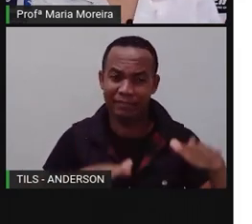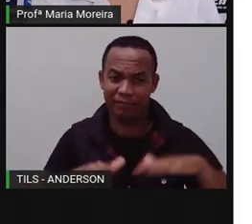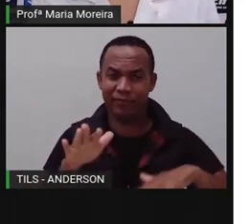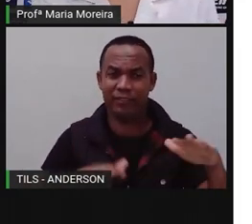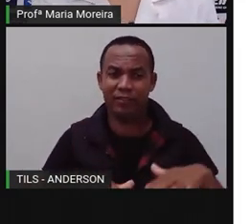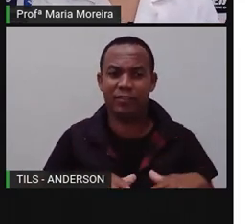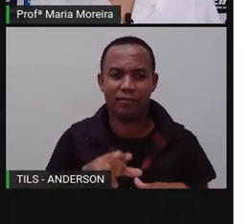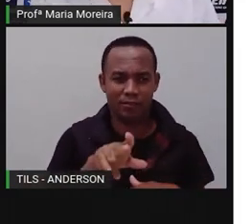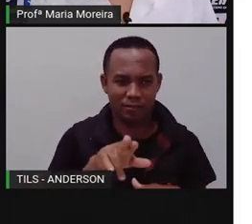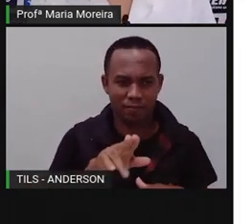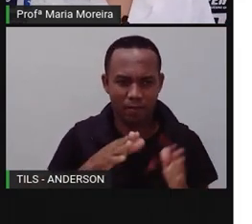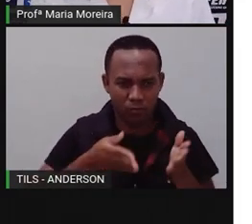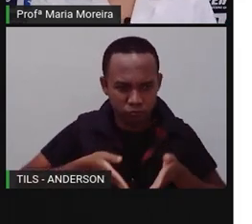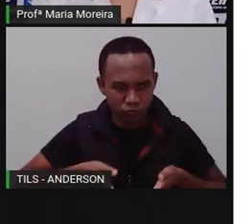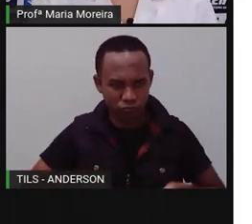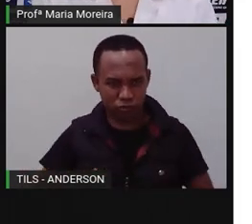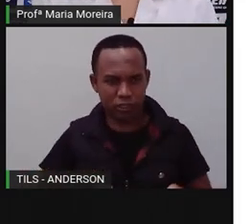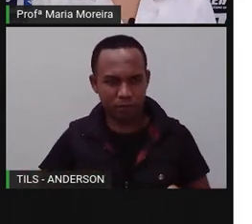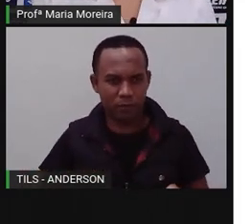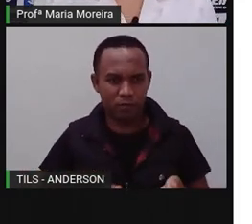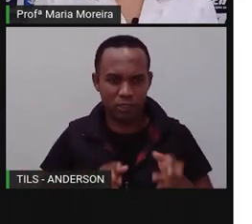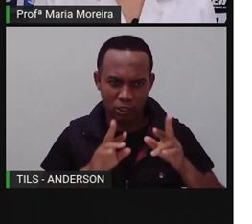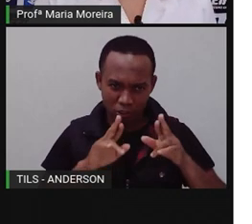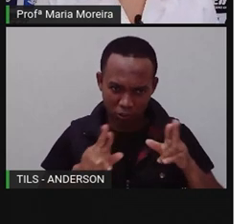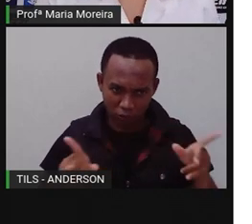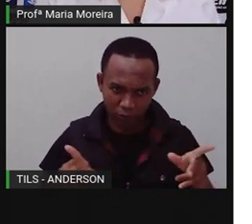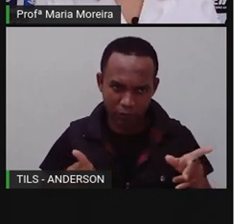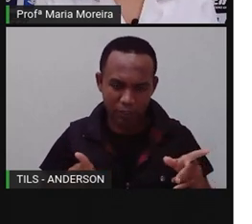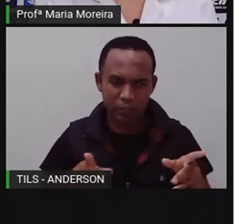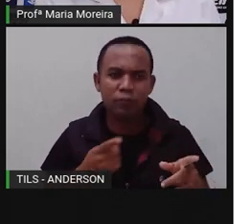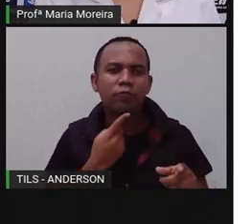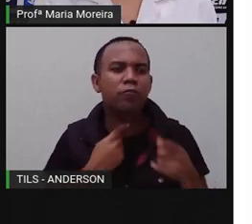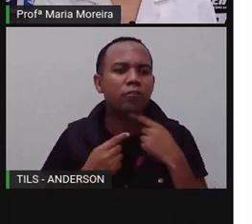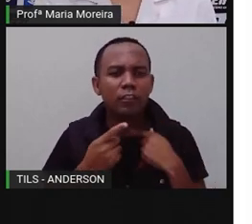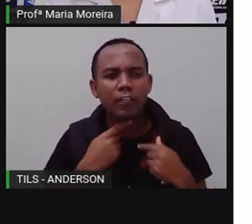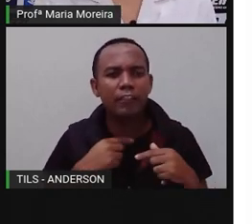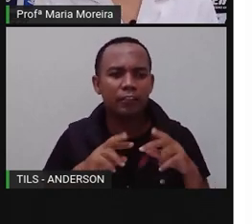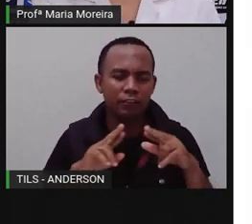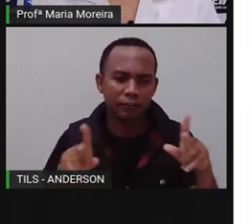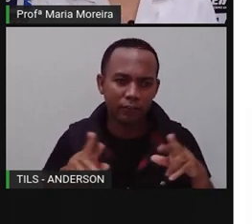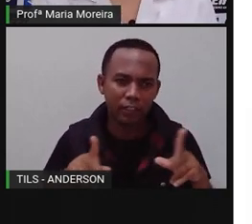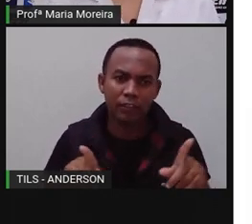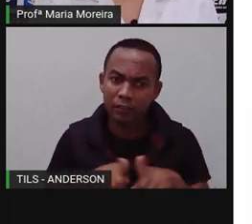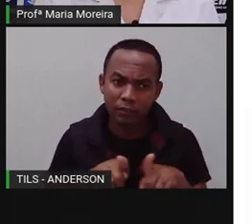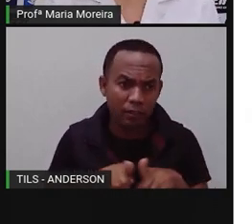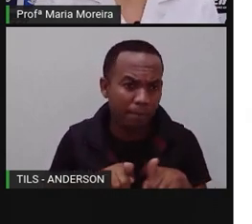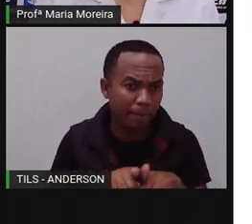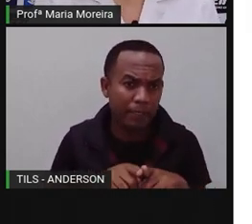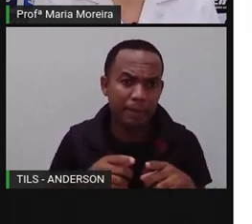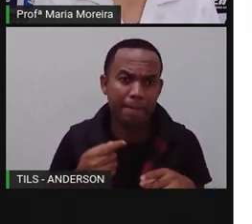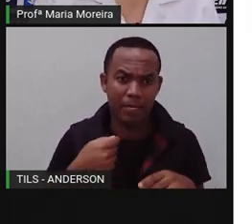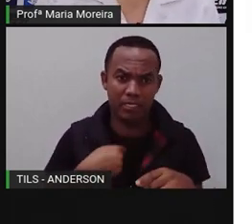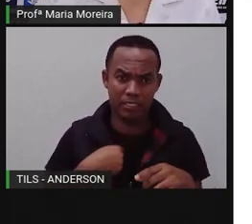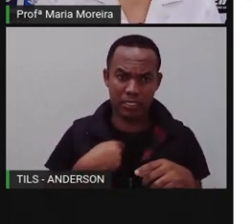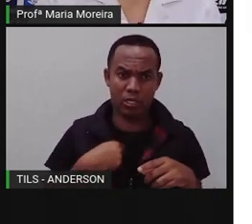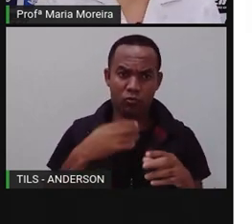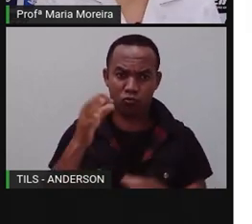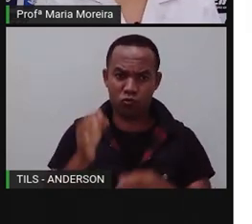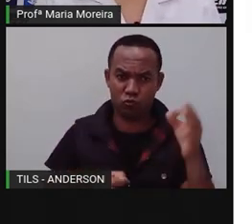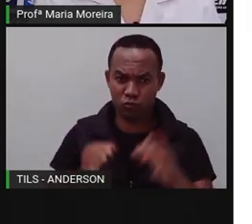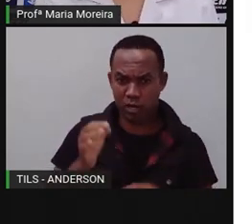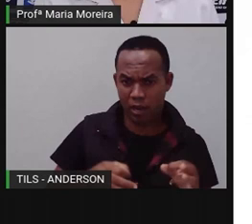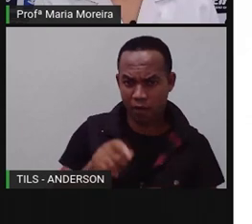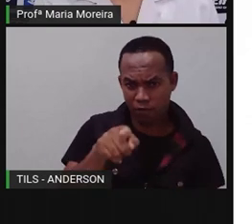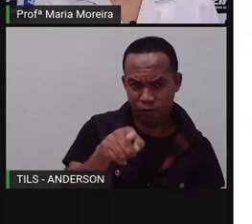aí, eles são diferentes, eles têm posturas diferentes, pensamentos diferentes. Então não me cabe julgar o outro